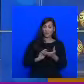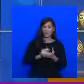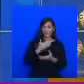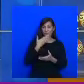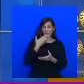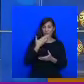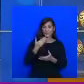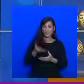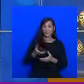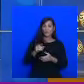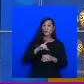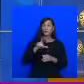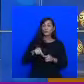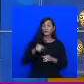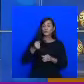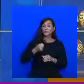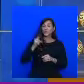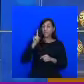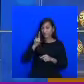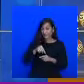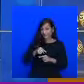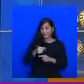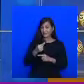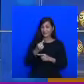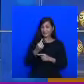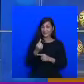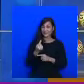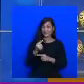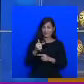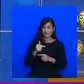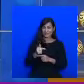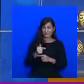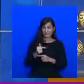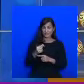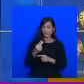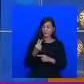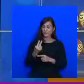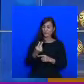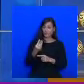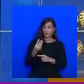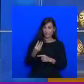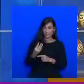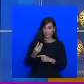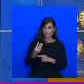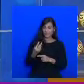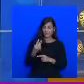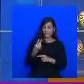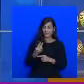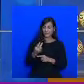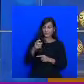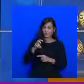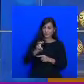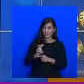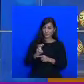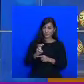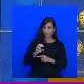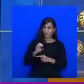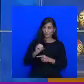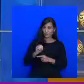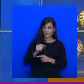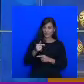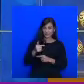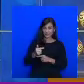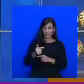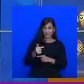Loto Fácil. As dezenas sorteadas foram 17, 23, 25,